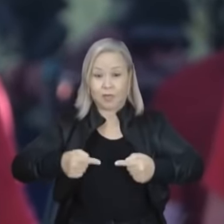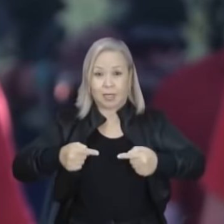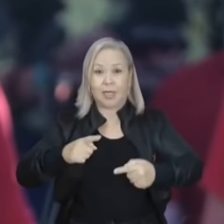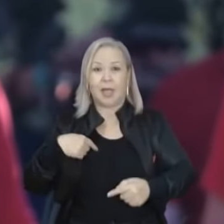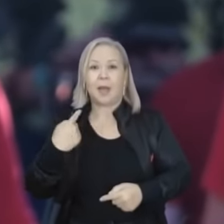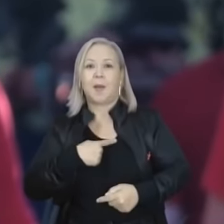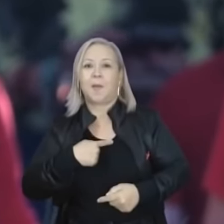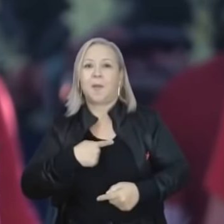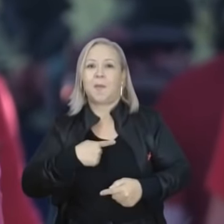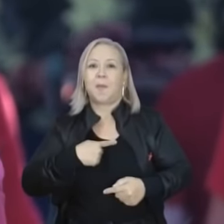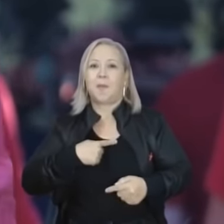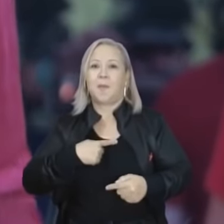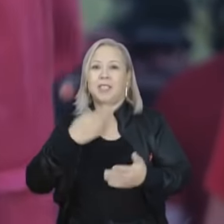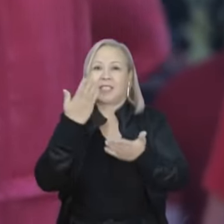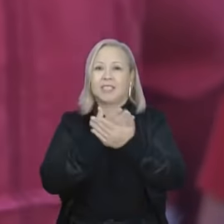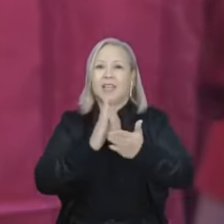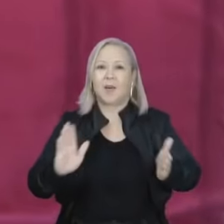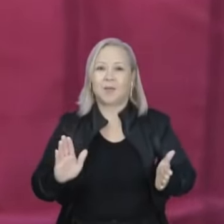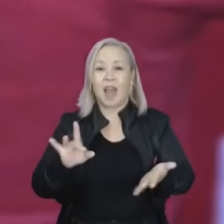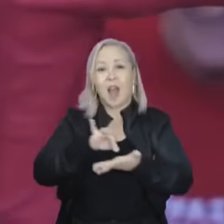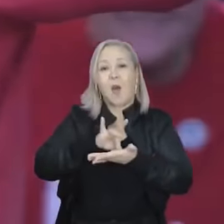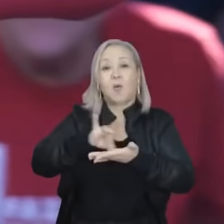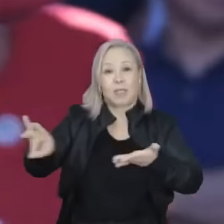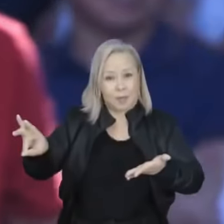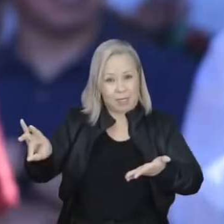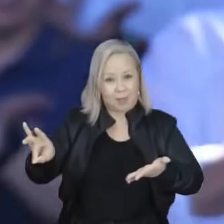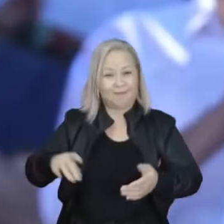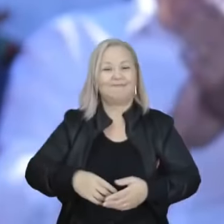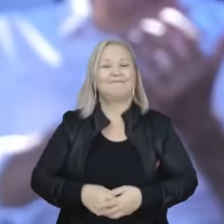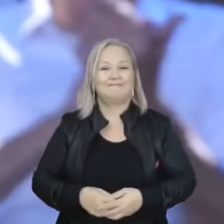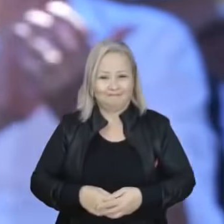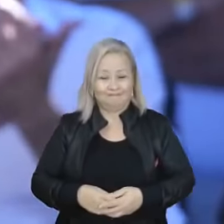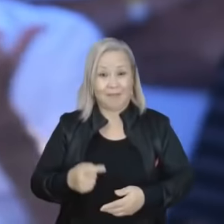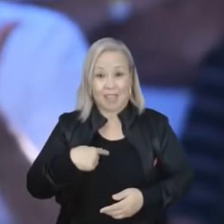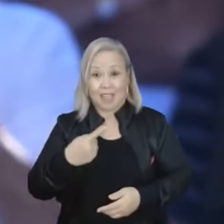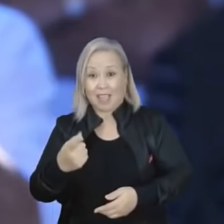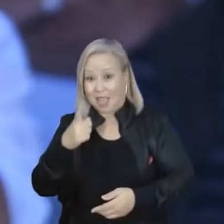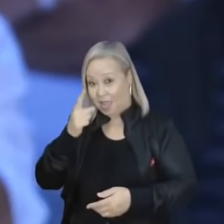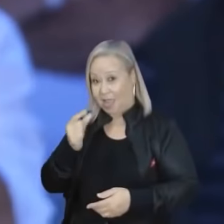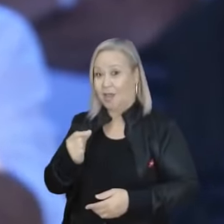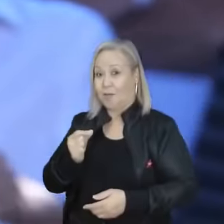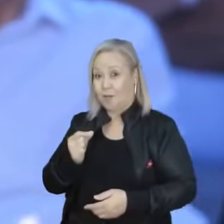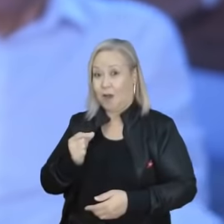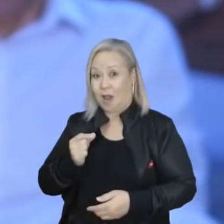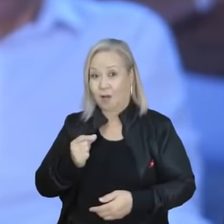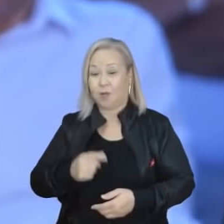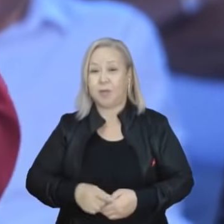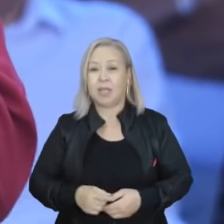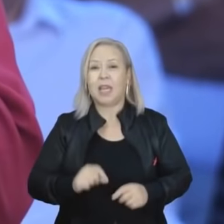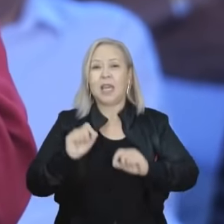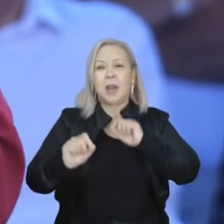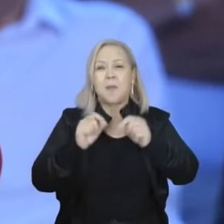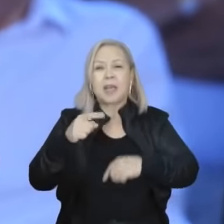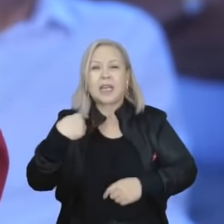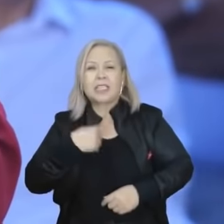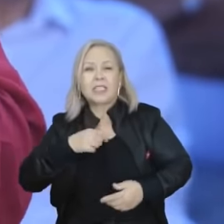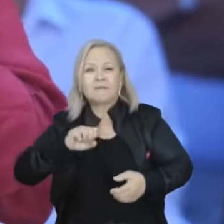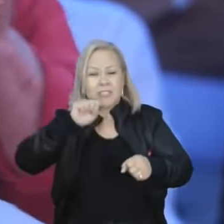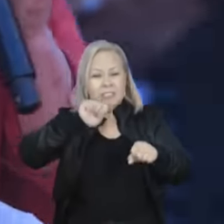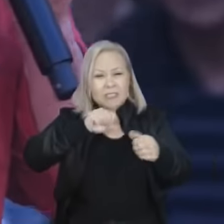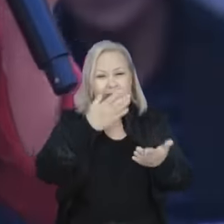os antagônicos. Então, eu e o companheiro Alckmin estamos juntos. para que a gente vai derrotar o